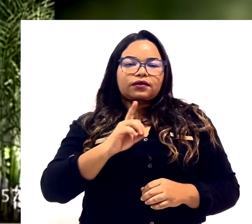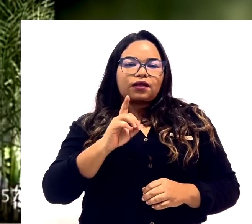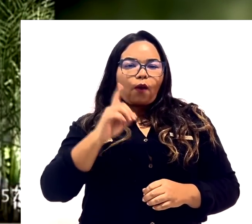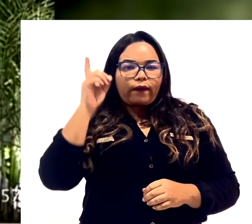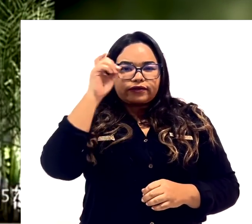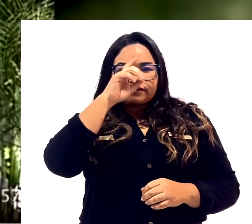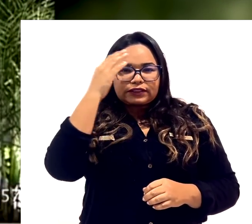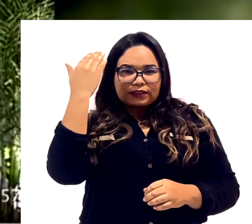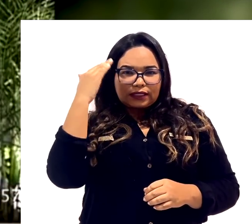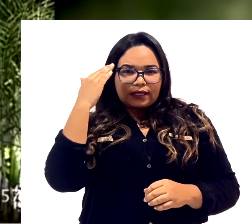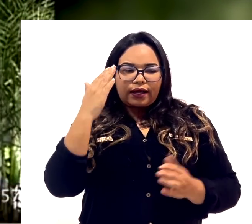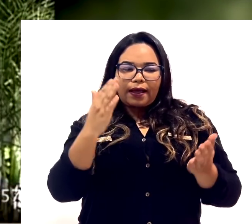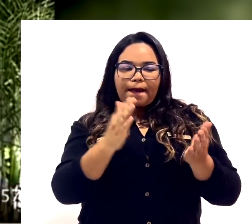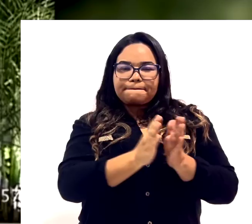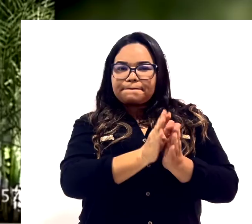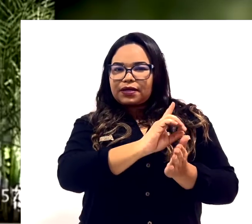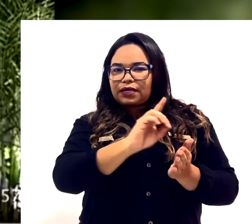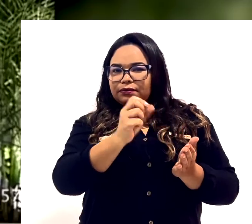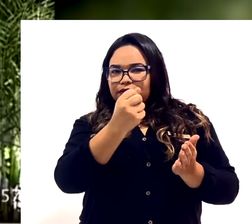o que a Bíblia está dizendo.